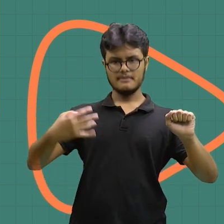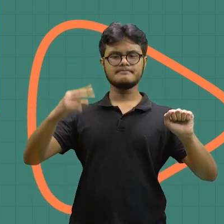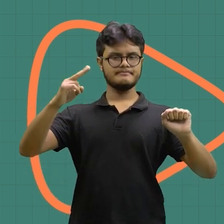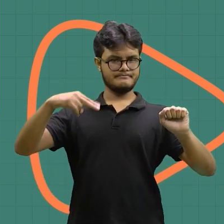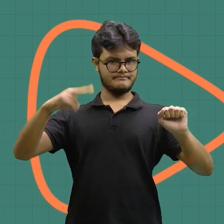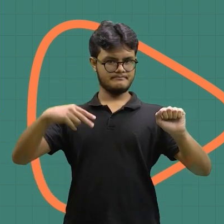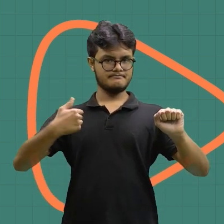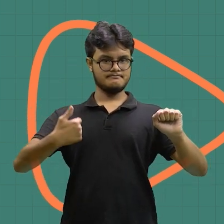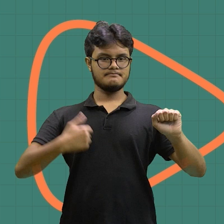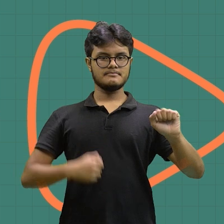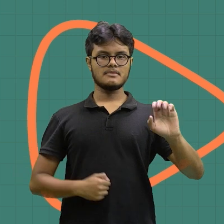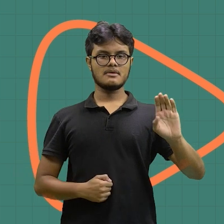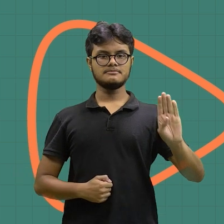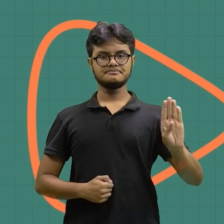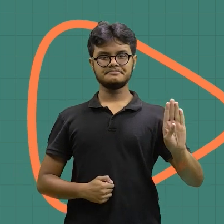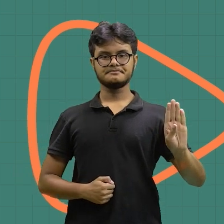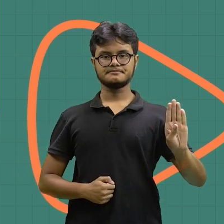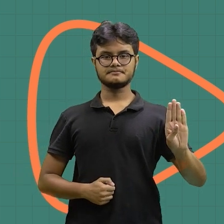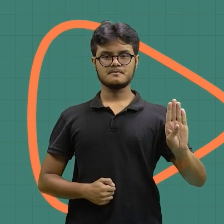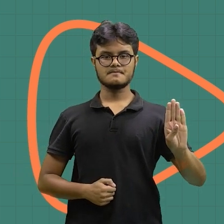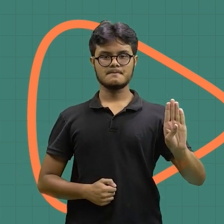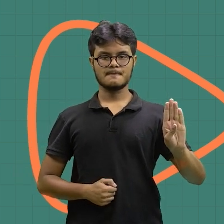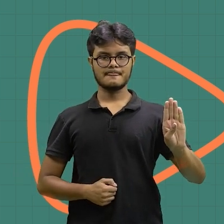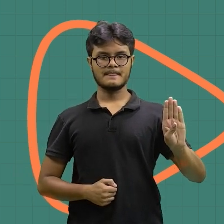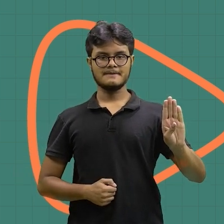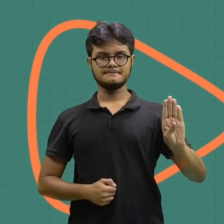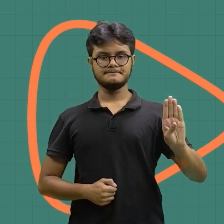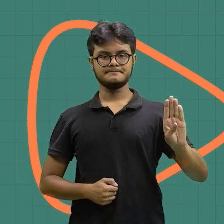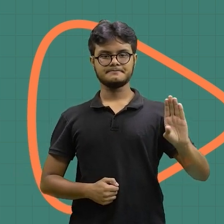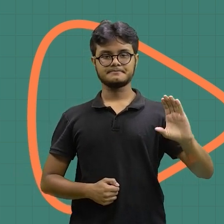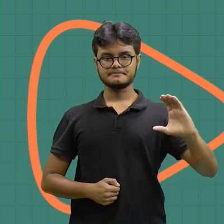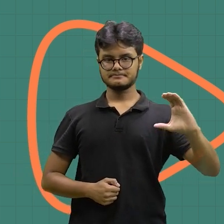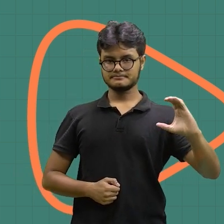sua resistência interna vale 20 ohms. Letra C,